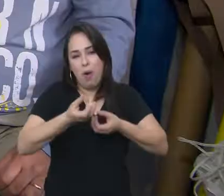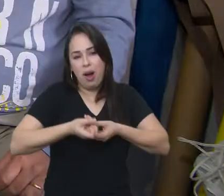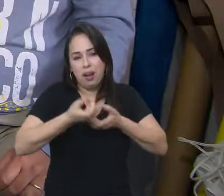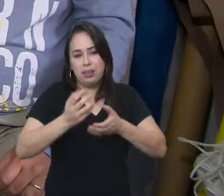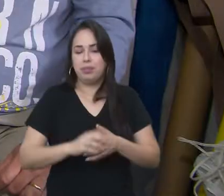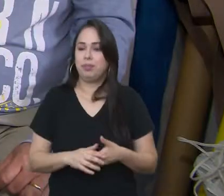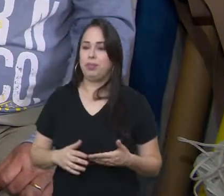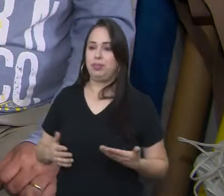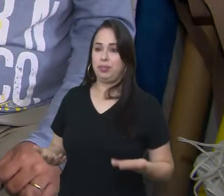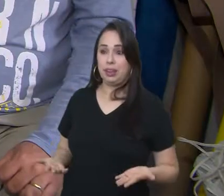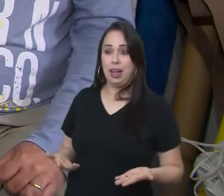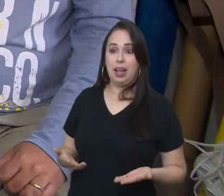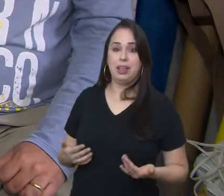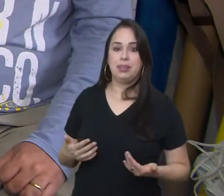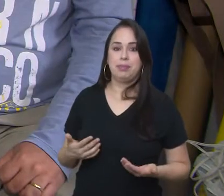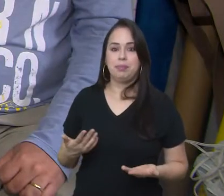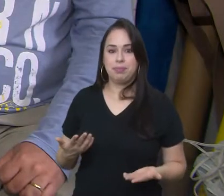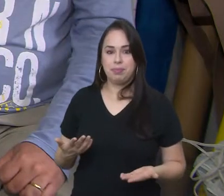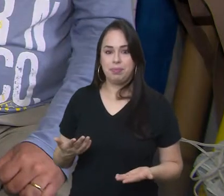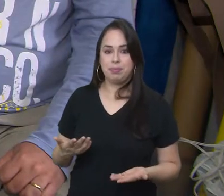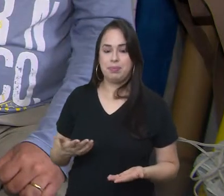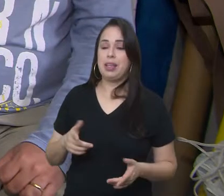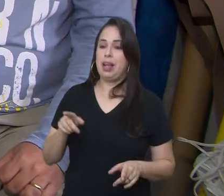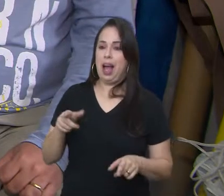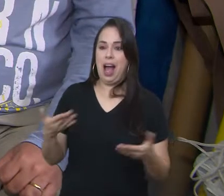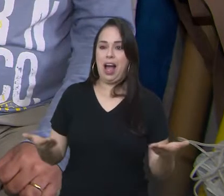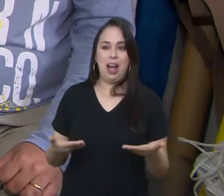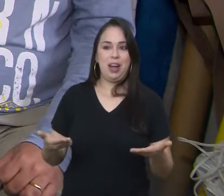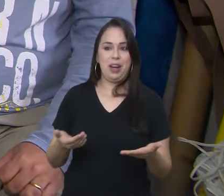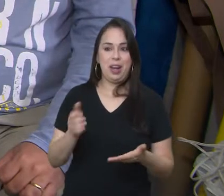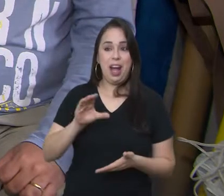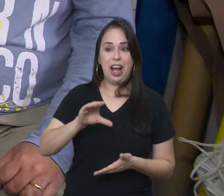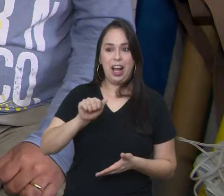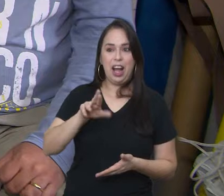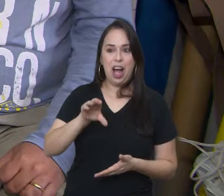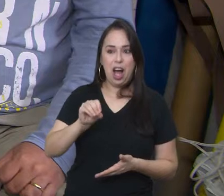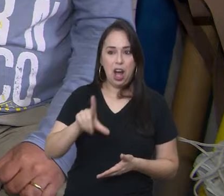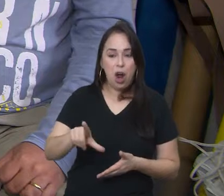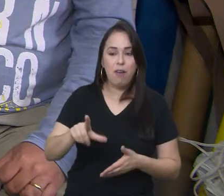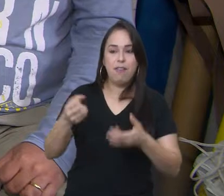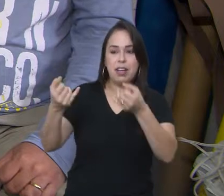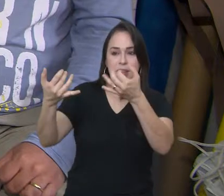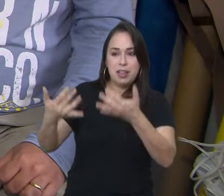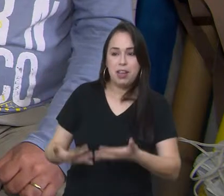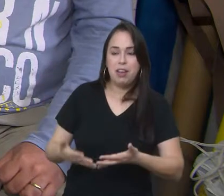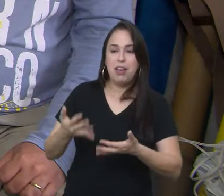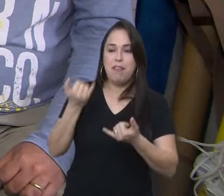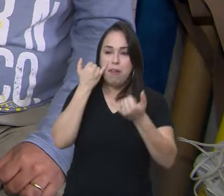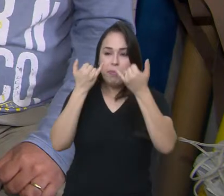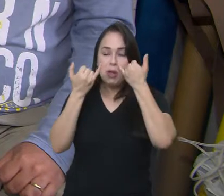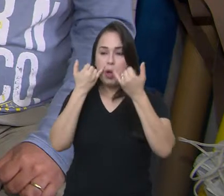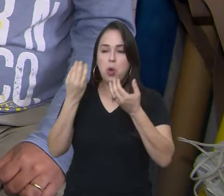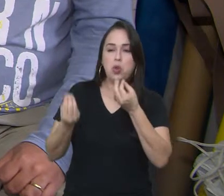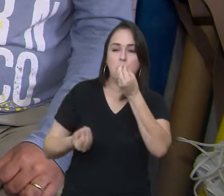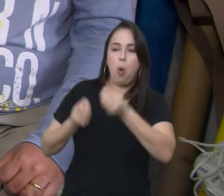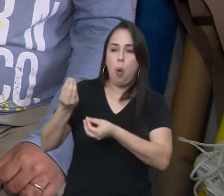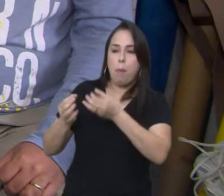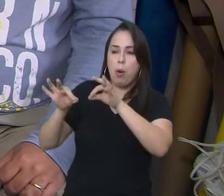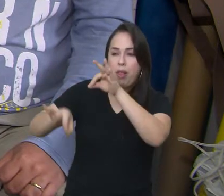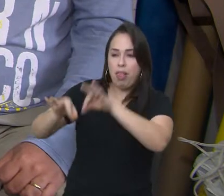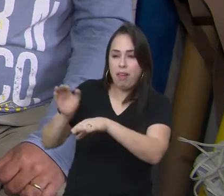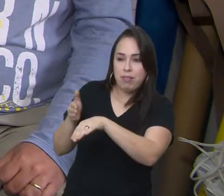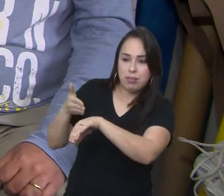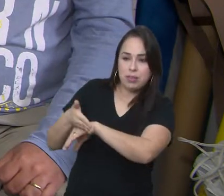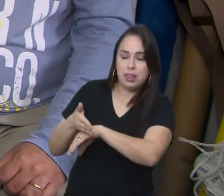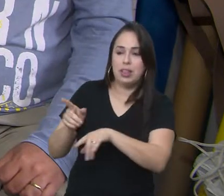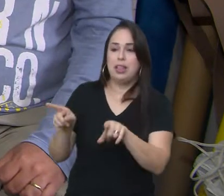nós. Inclusive, a Carol está vindo aí no Conectando e ela vai dar as informações sobre como o pessoal pode participar dessas atividades.